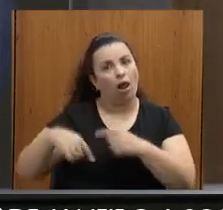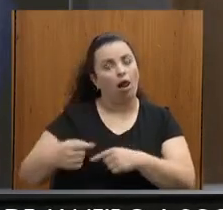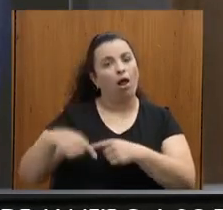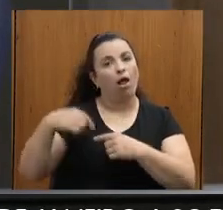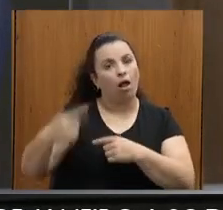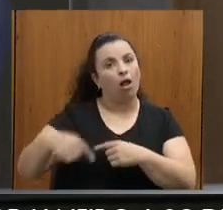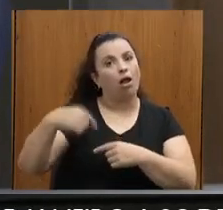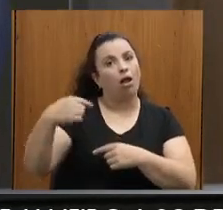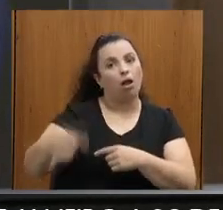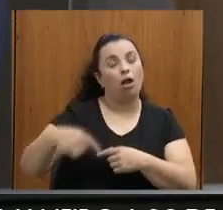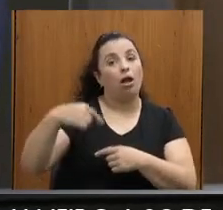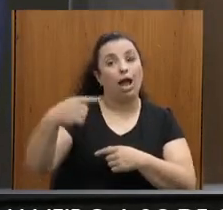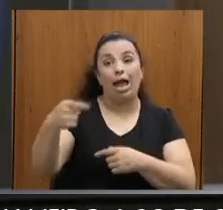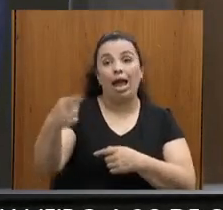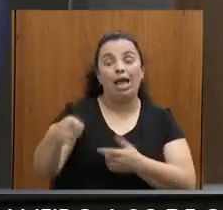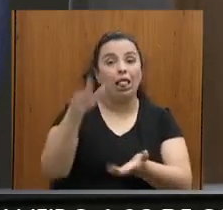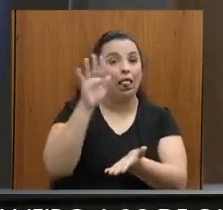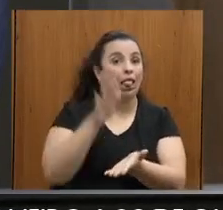conseguem